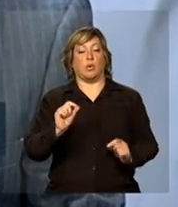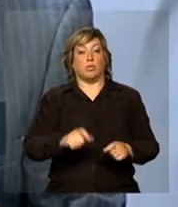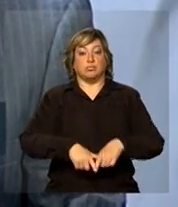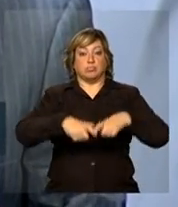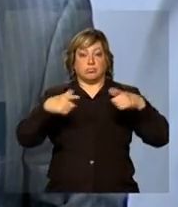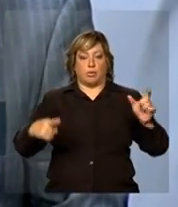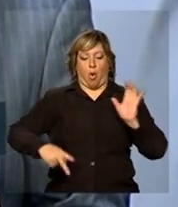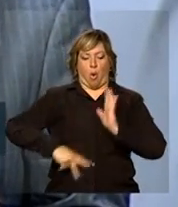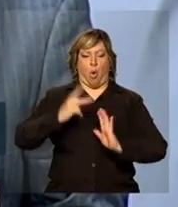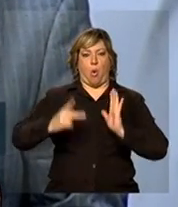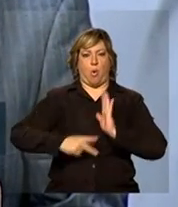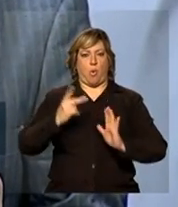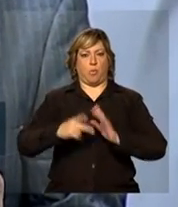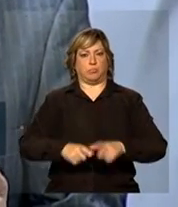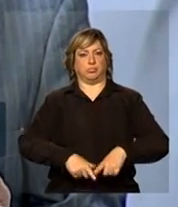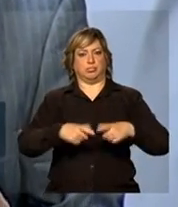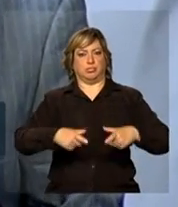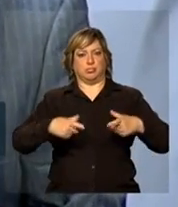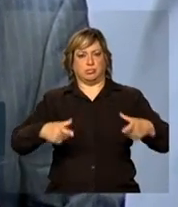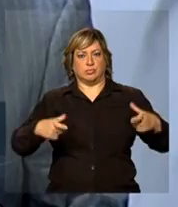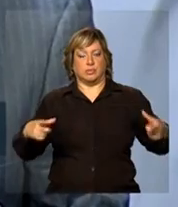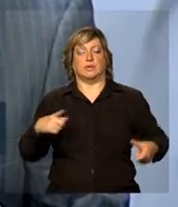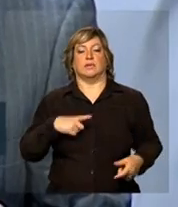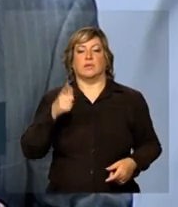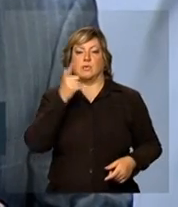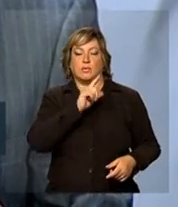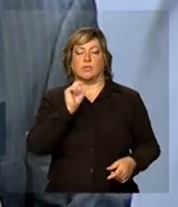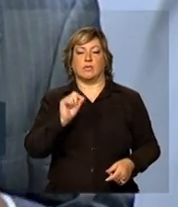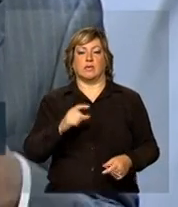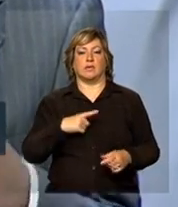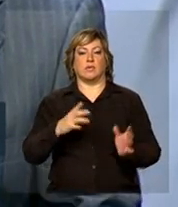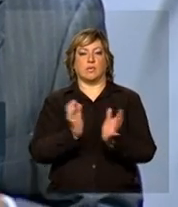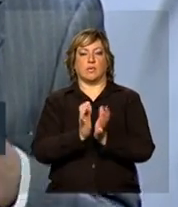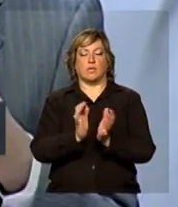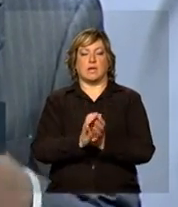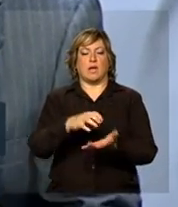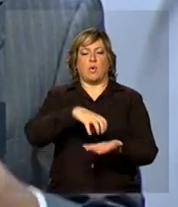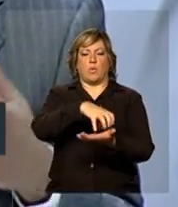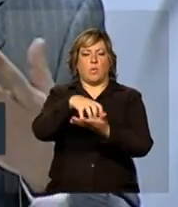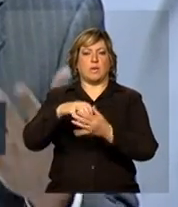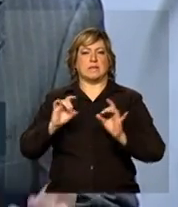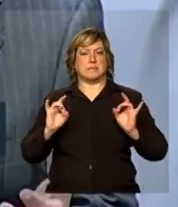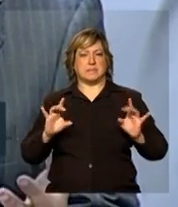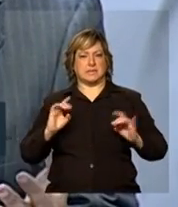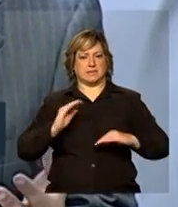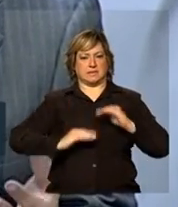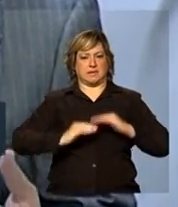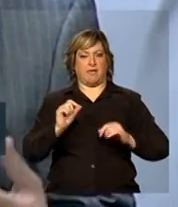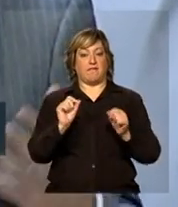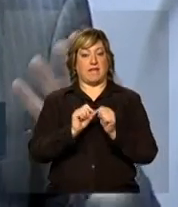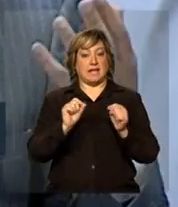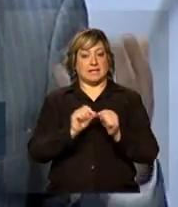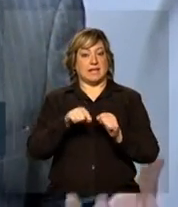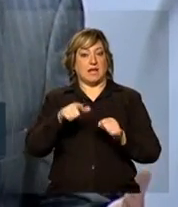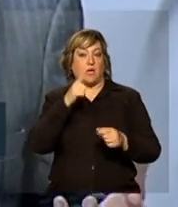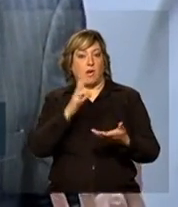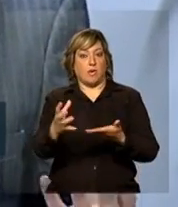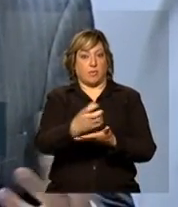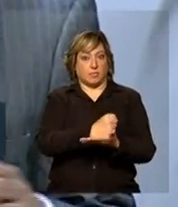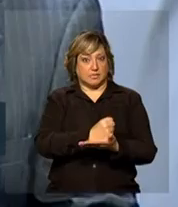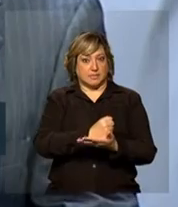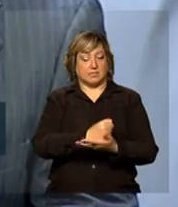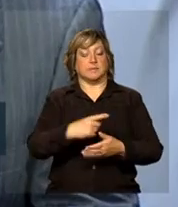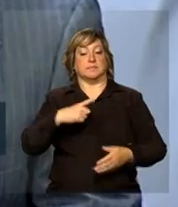de transplantes, pelo aumento de organizações procuradoras de órgãos, ou seja, equipes especializadas para fazer essa captação, saímos de 10